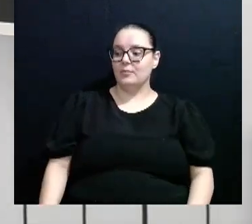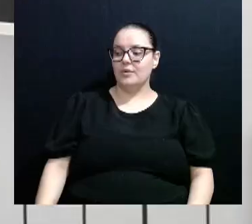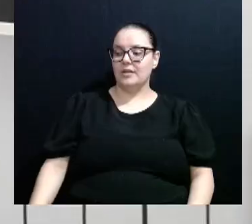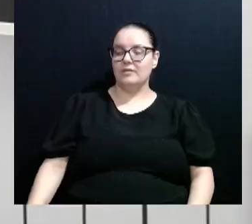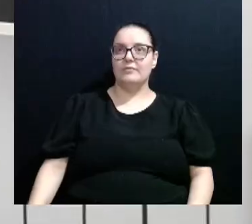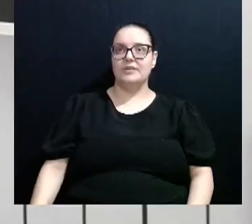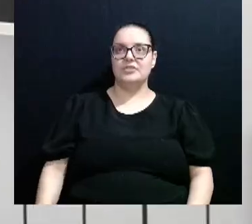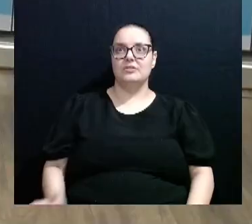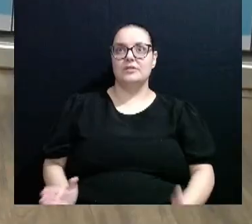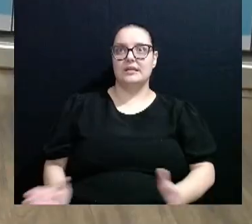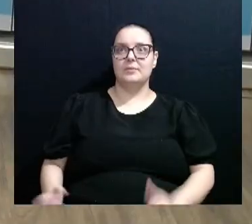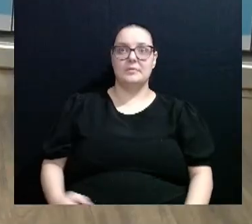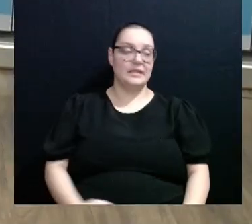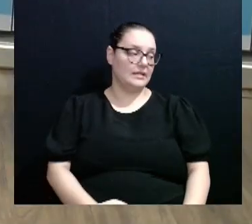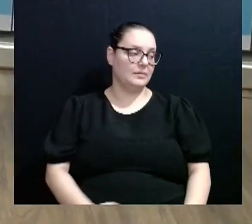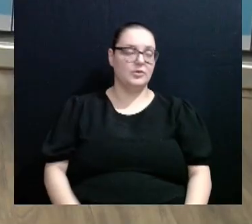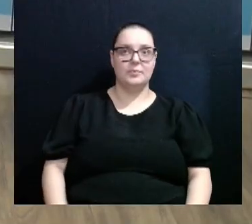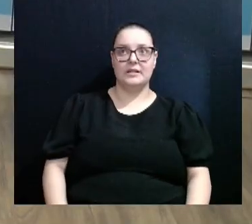Mina.